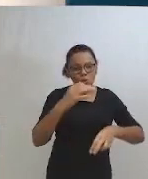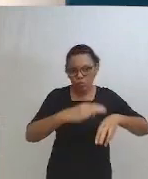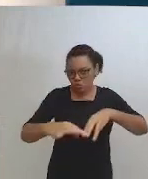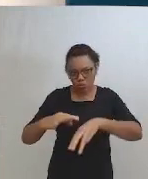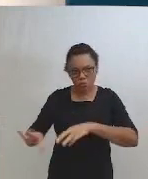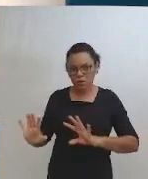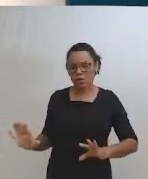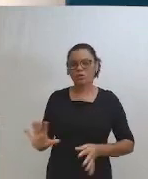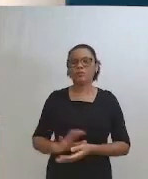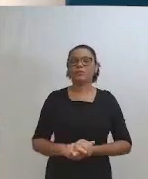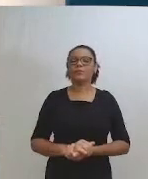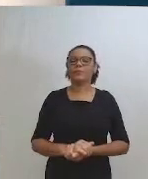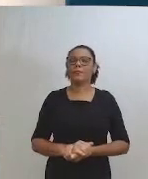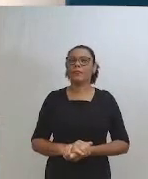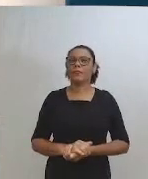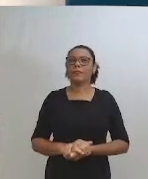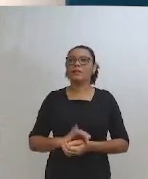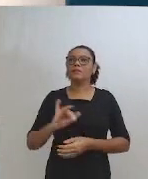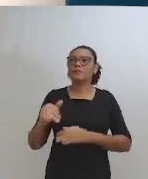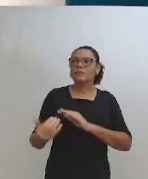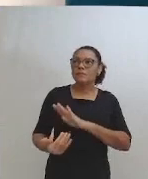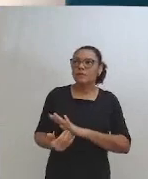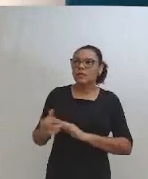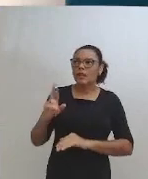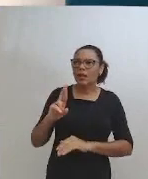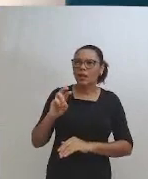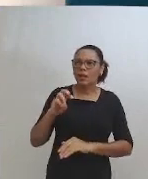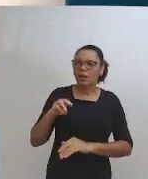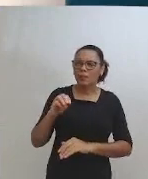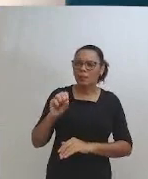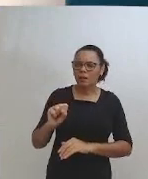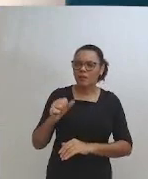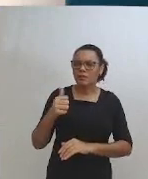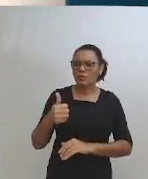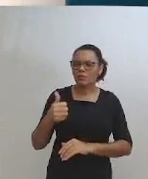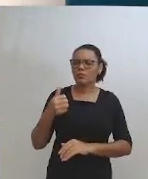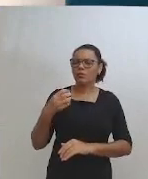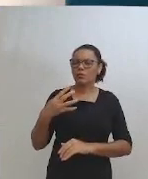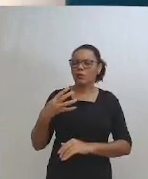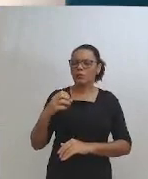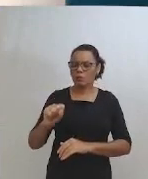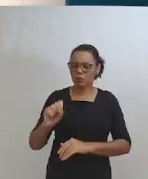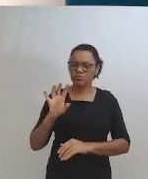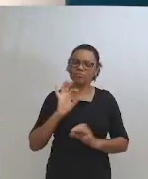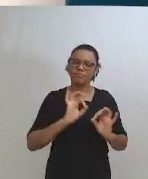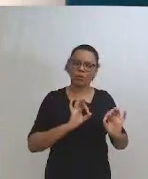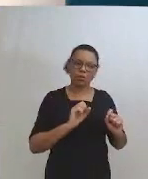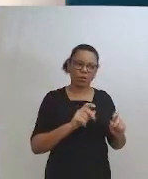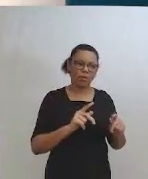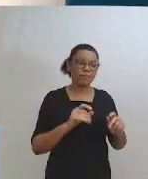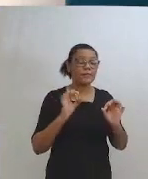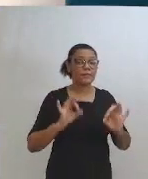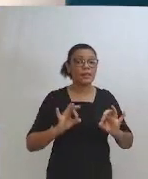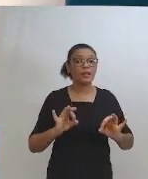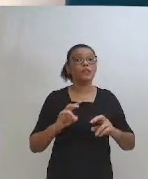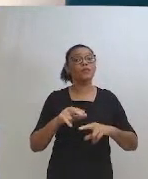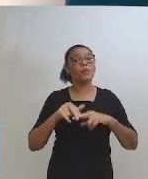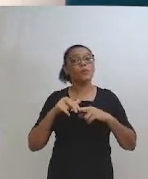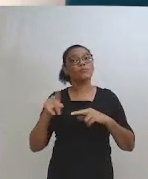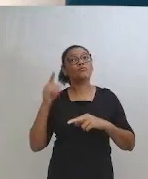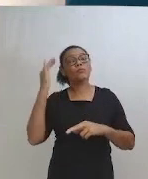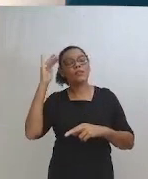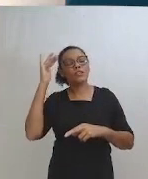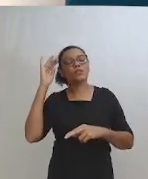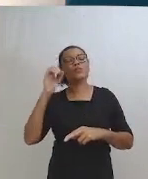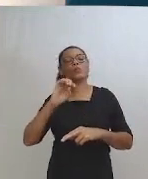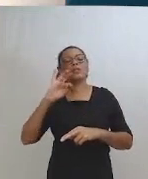a limitação foi feita no RMS 61148. Exatamente. E foi feita em razão do próprio entendimento do STJ, que eu